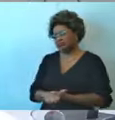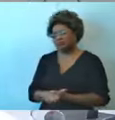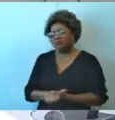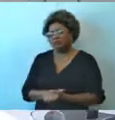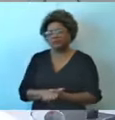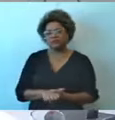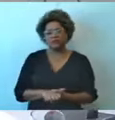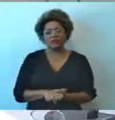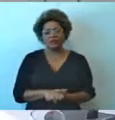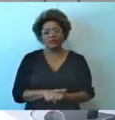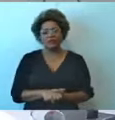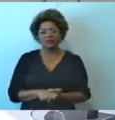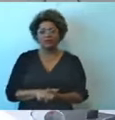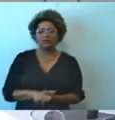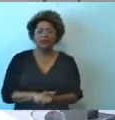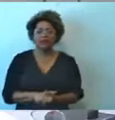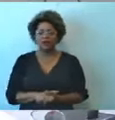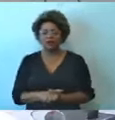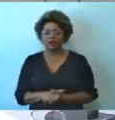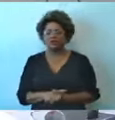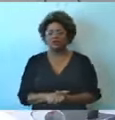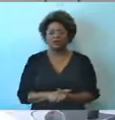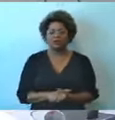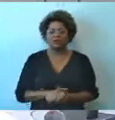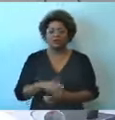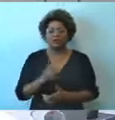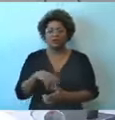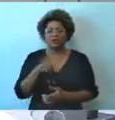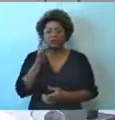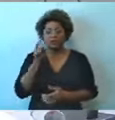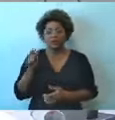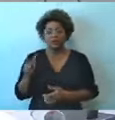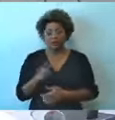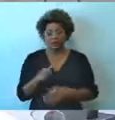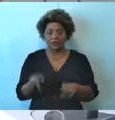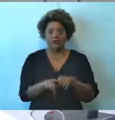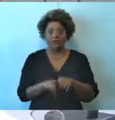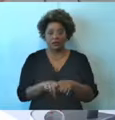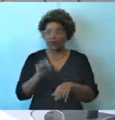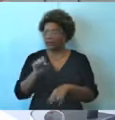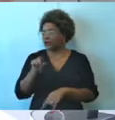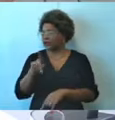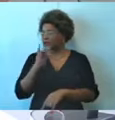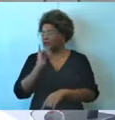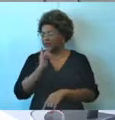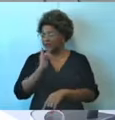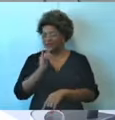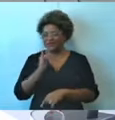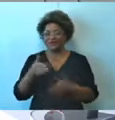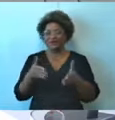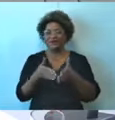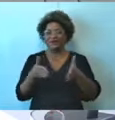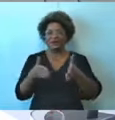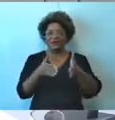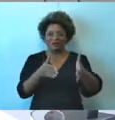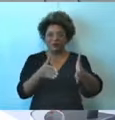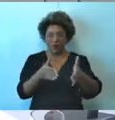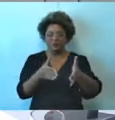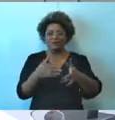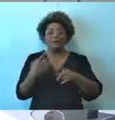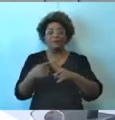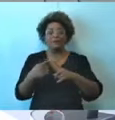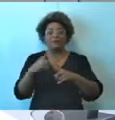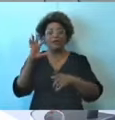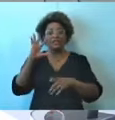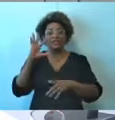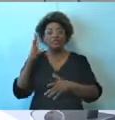Foi até interessante uma coisa que você falou dos maiores corredores, porque eu acho que essa solução da faixa azul seria